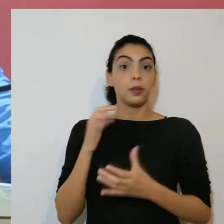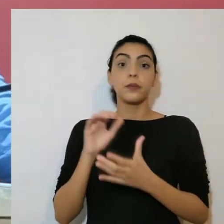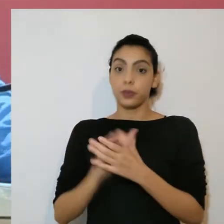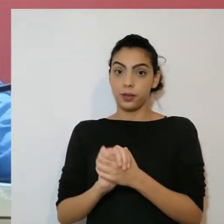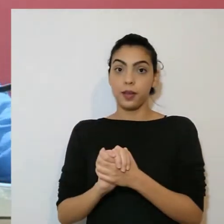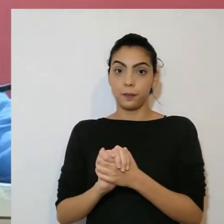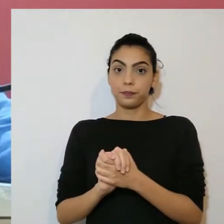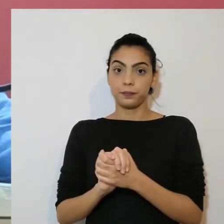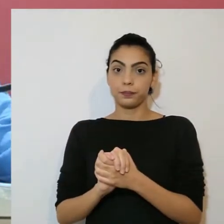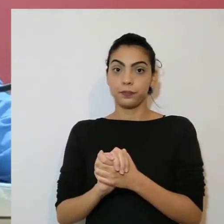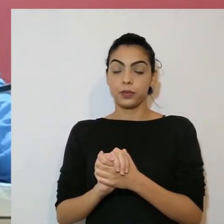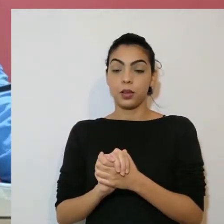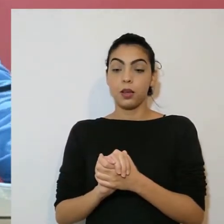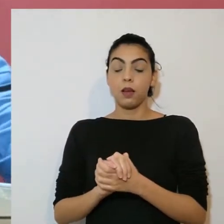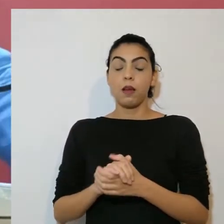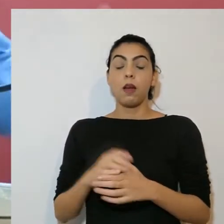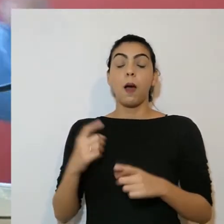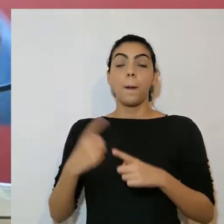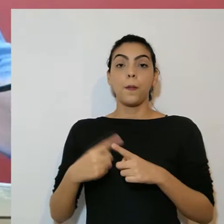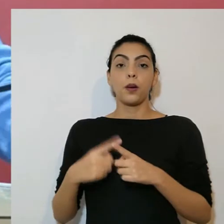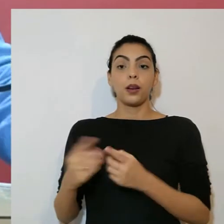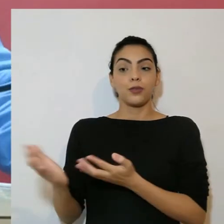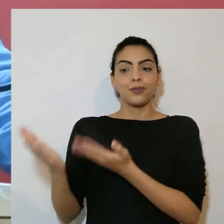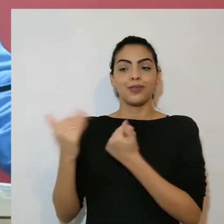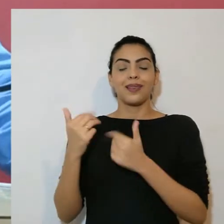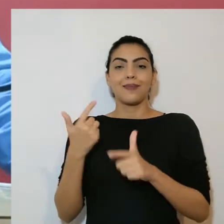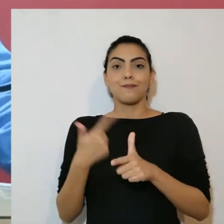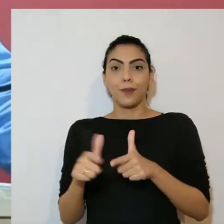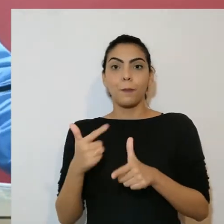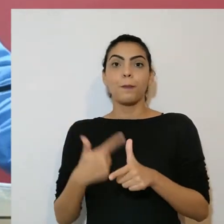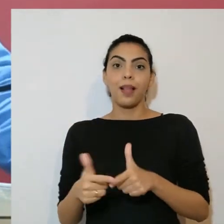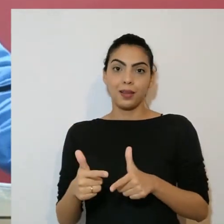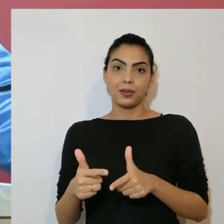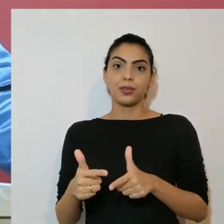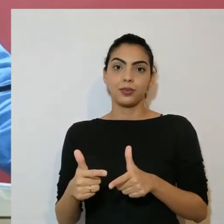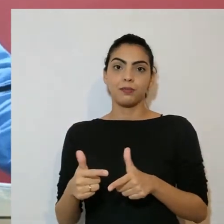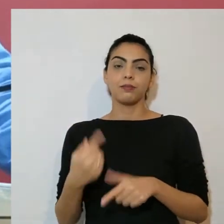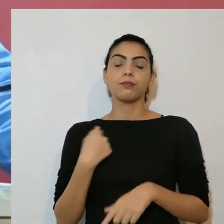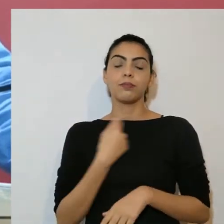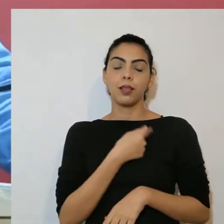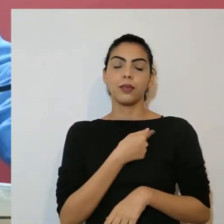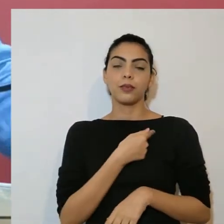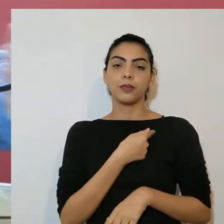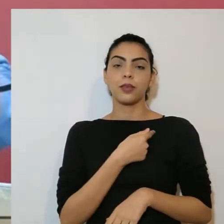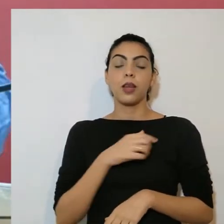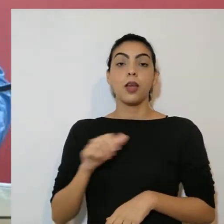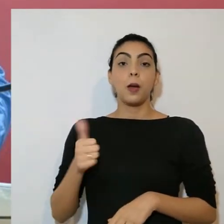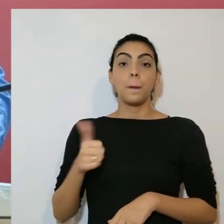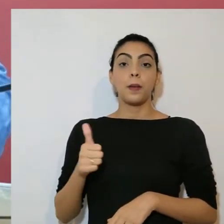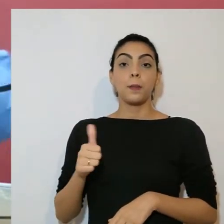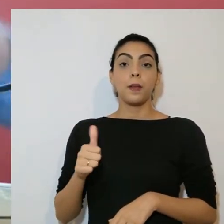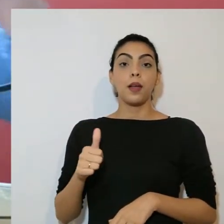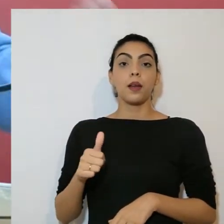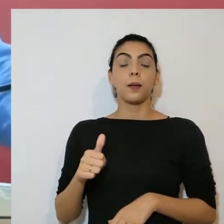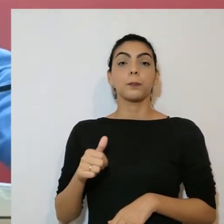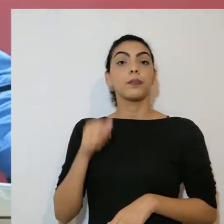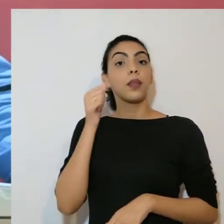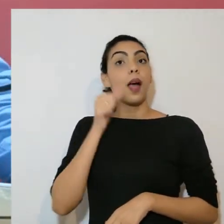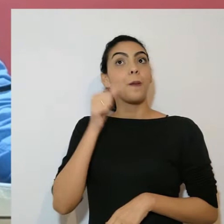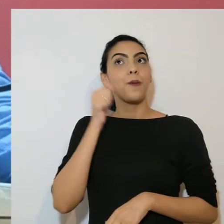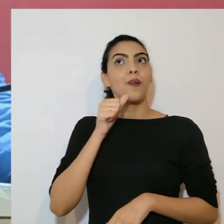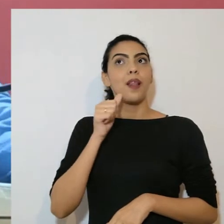nem nos casar, porque elas vão trazer problemas para a nossa vida. Ele fala da mulher